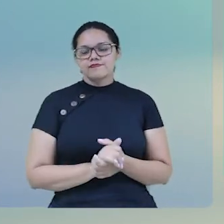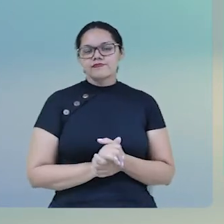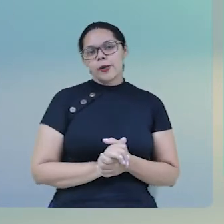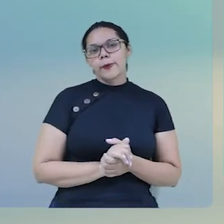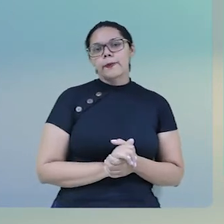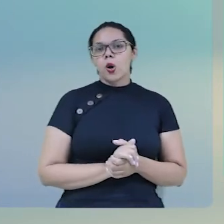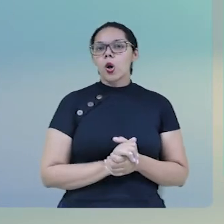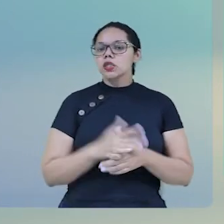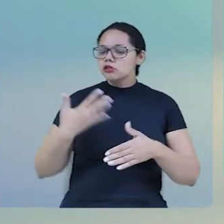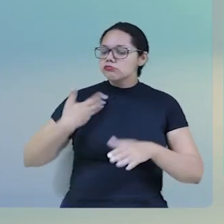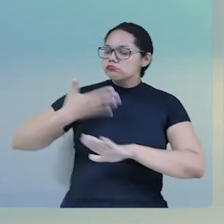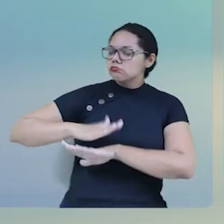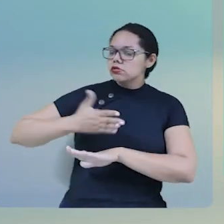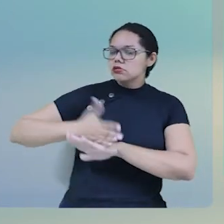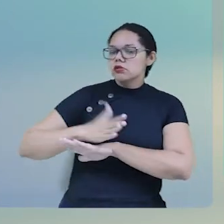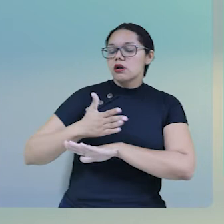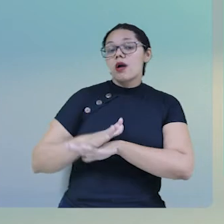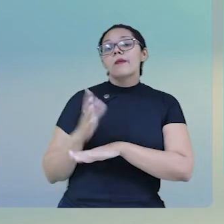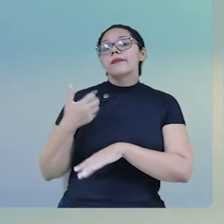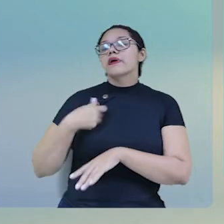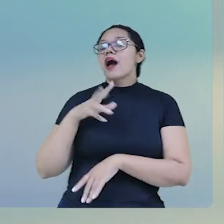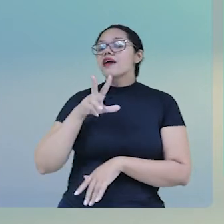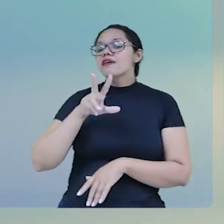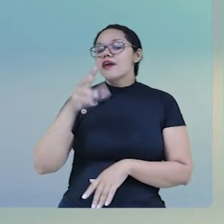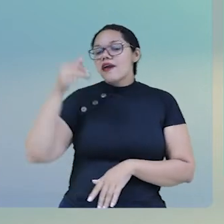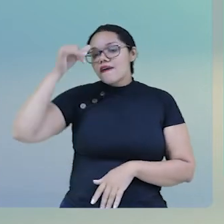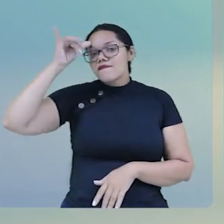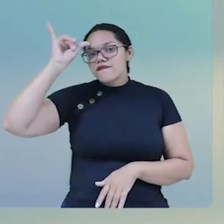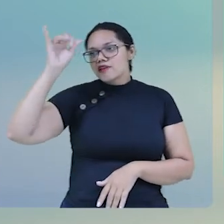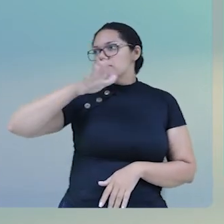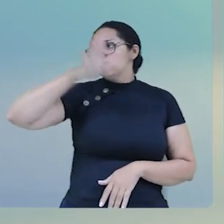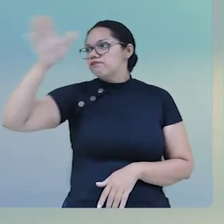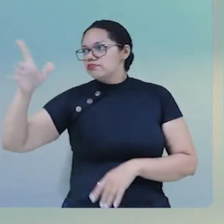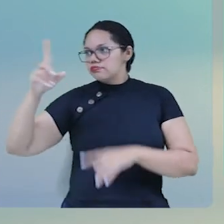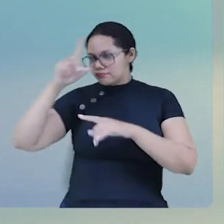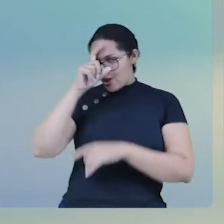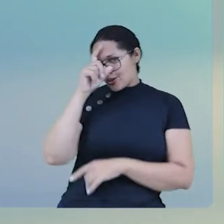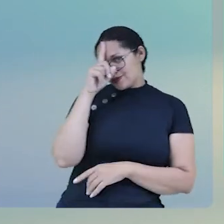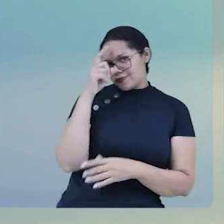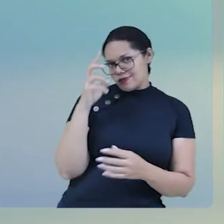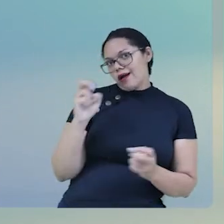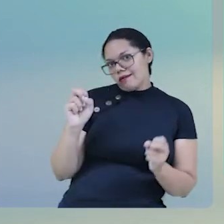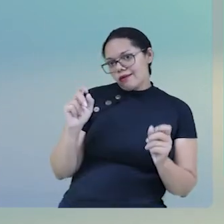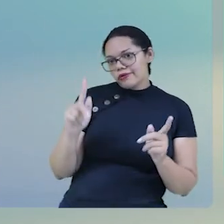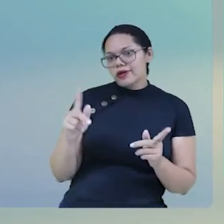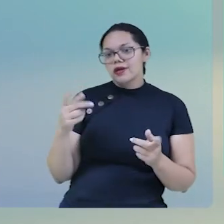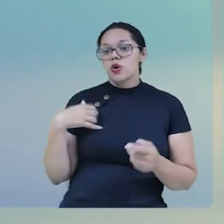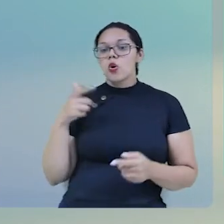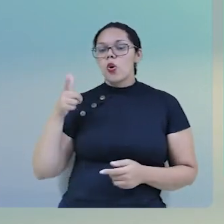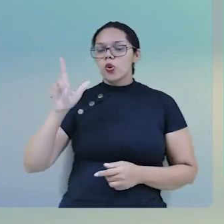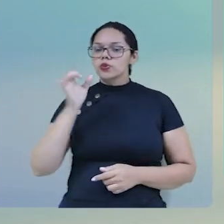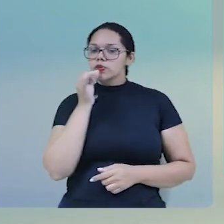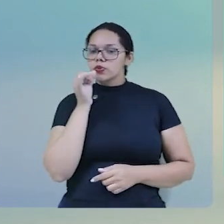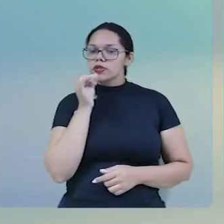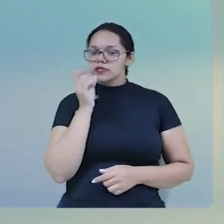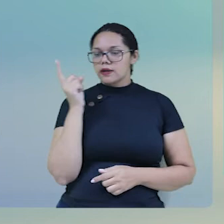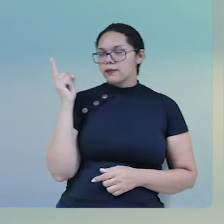que vão estar aí superlotando os hospitais, por exemplo, tá? E aí exemplos